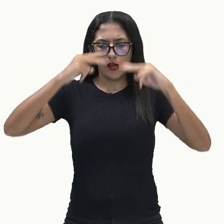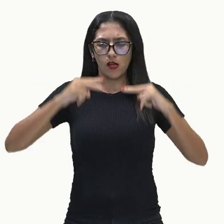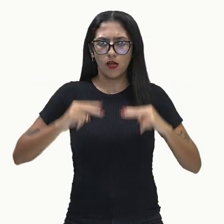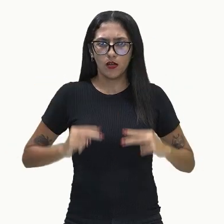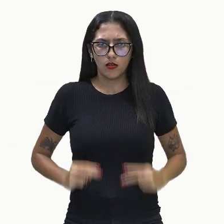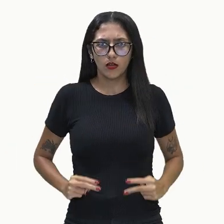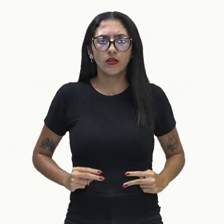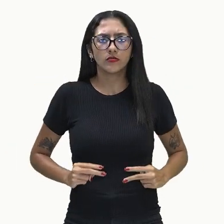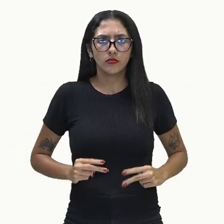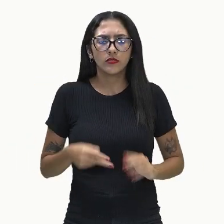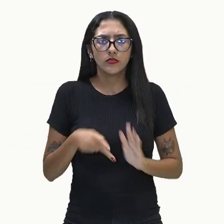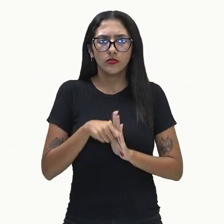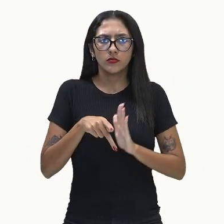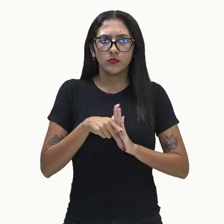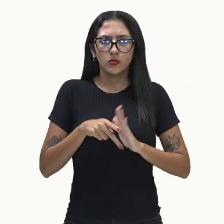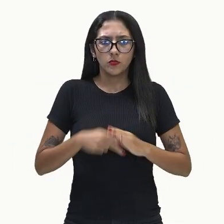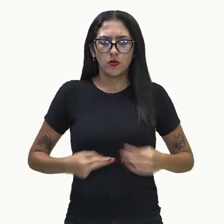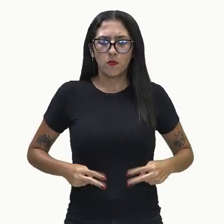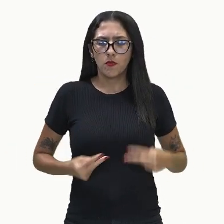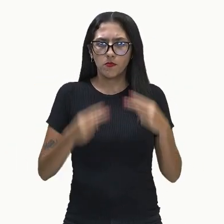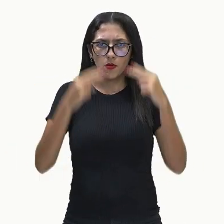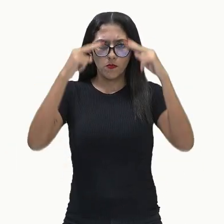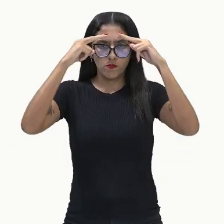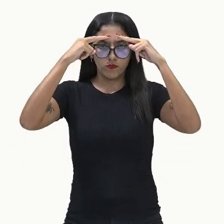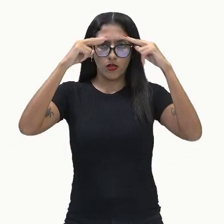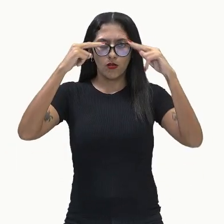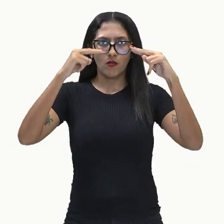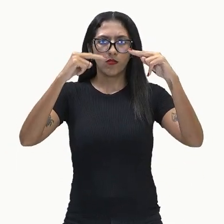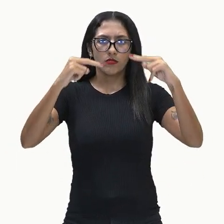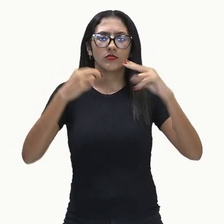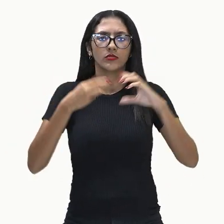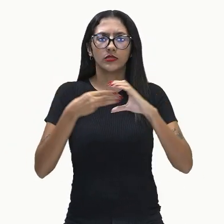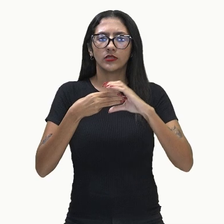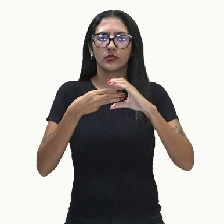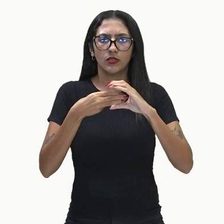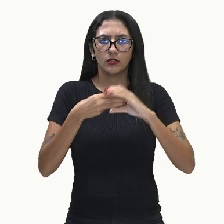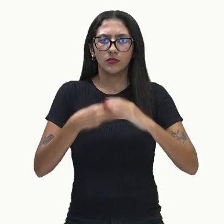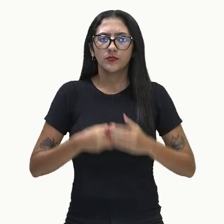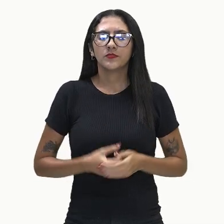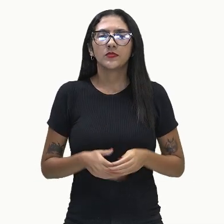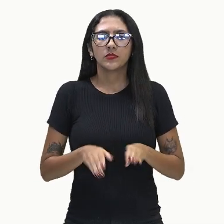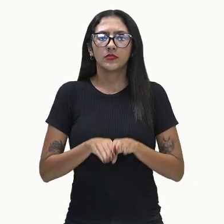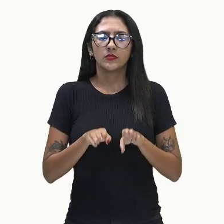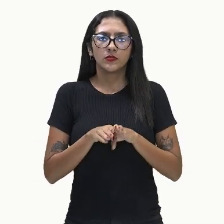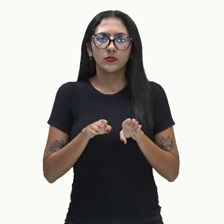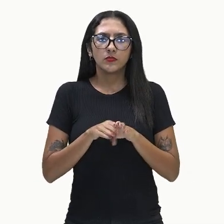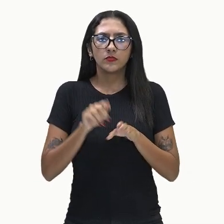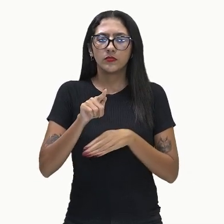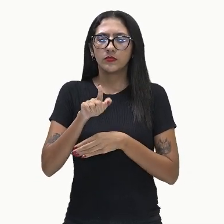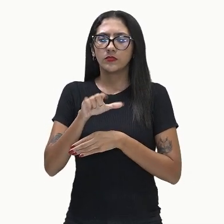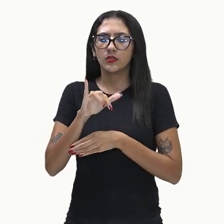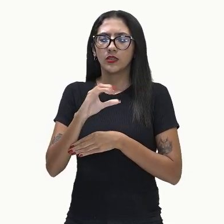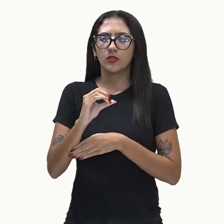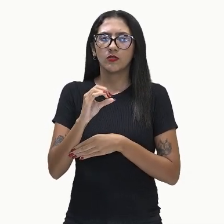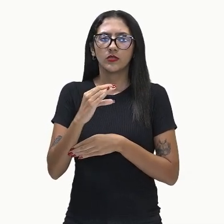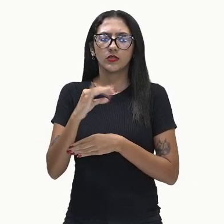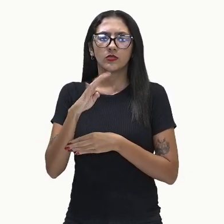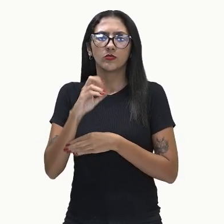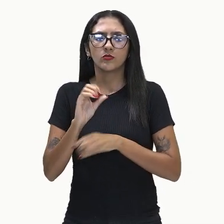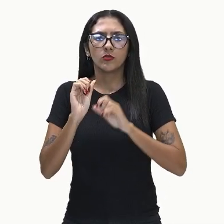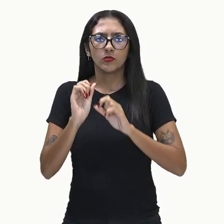para levar o impulso nervoso de uma célula para outra, e os gliócitos, que são as células que